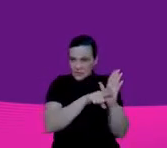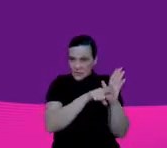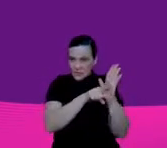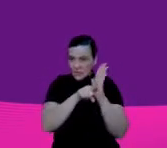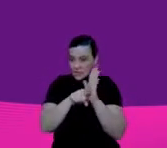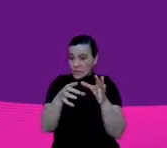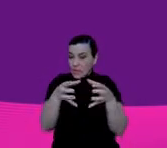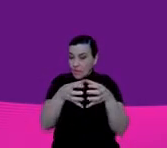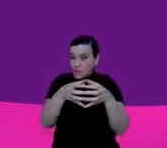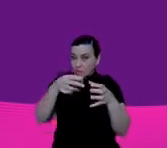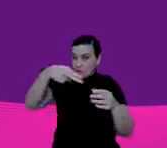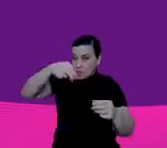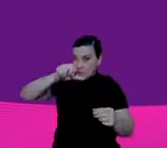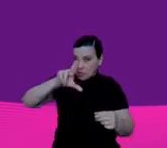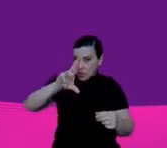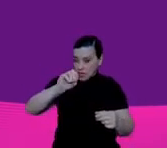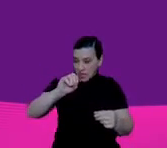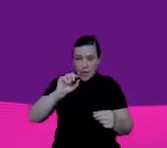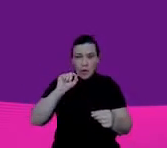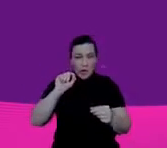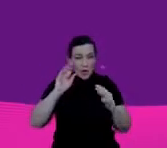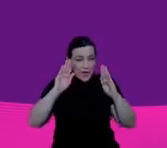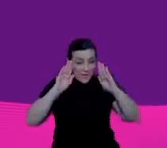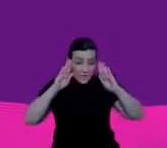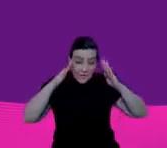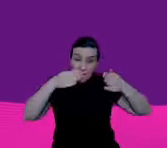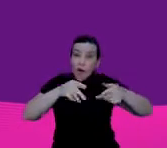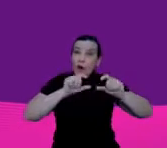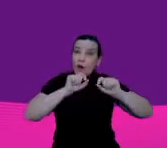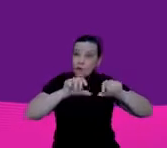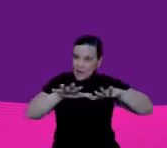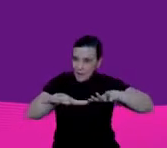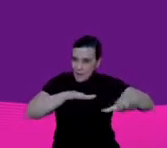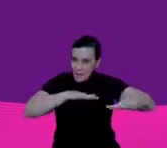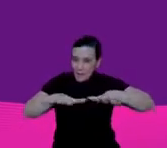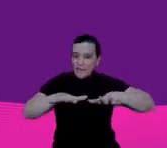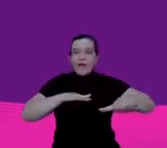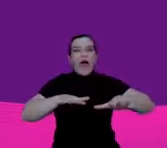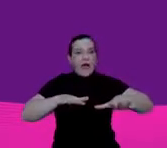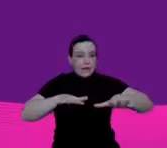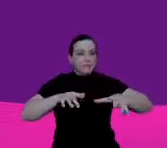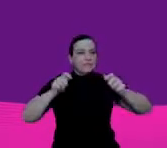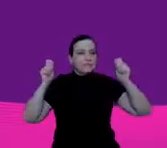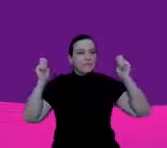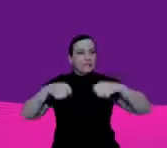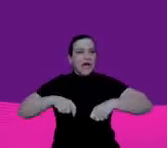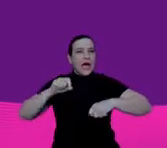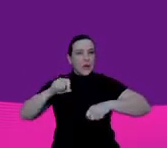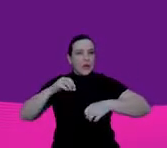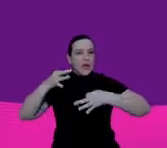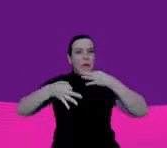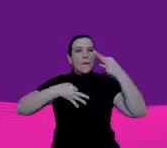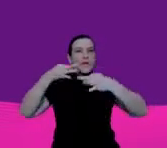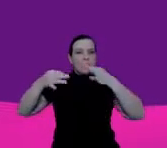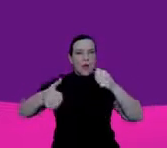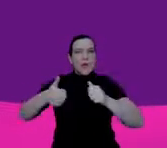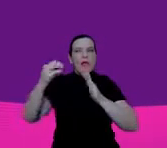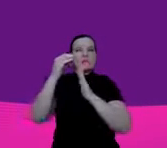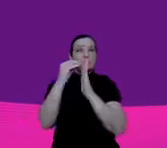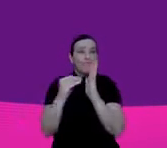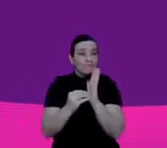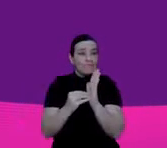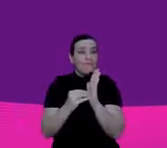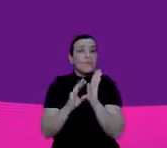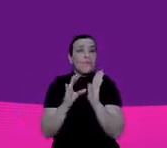especialistas em distúrbios do movimento, a gente tem uma acurácia maior. Mas, mesmo assim, a gente ainda está longe de 100%